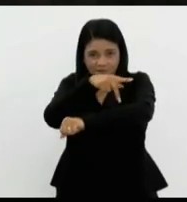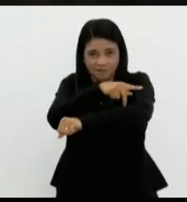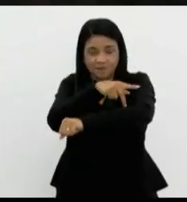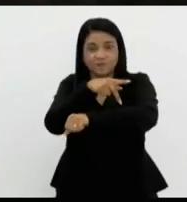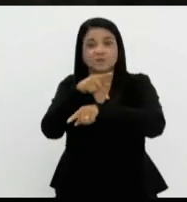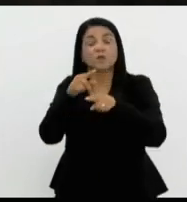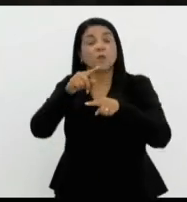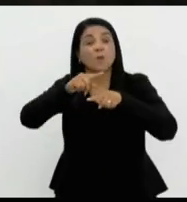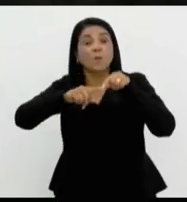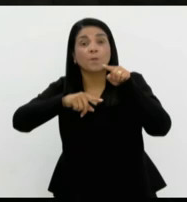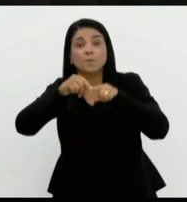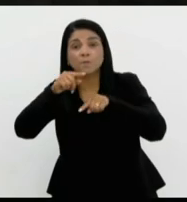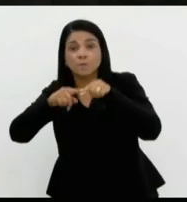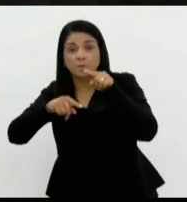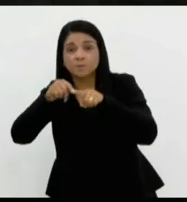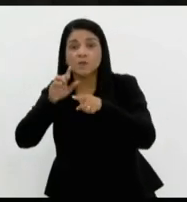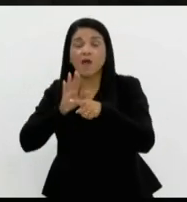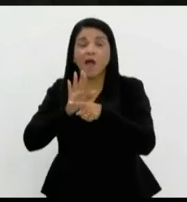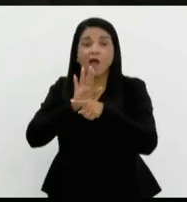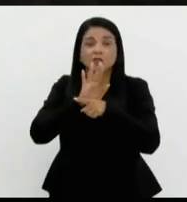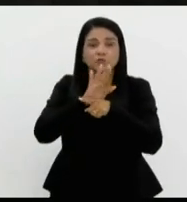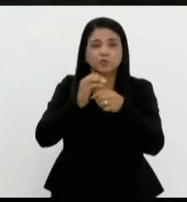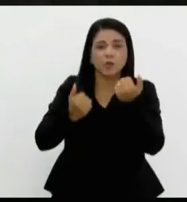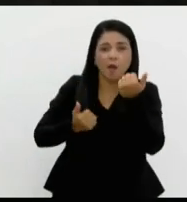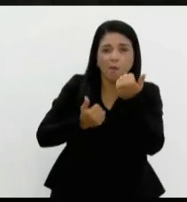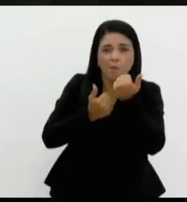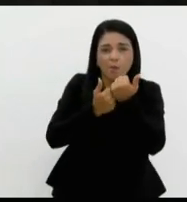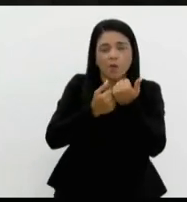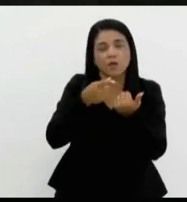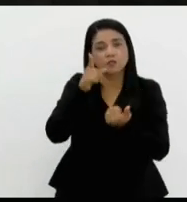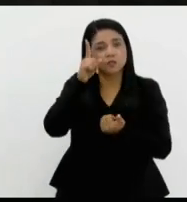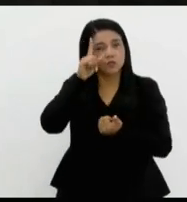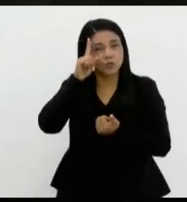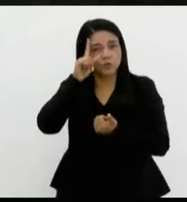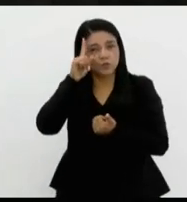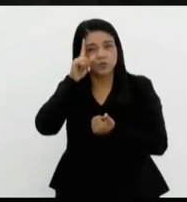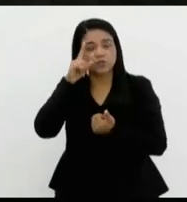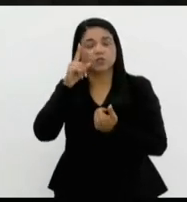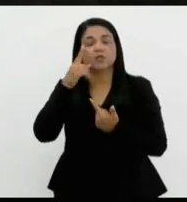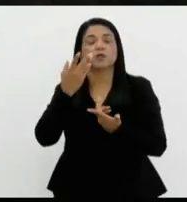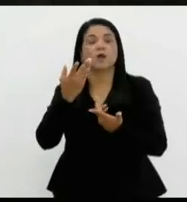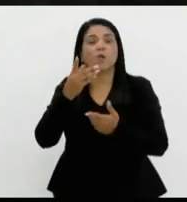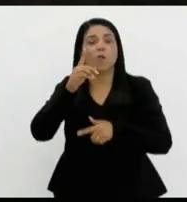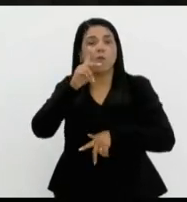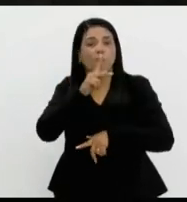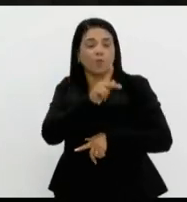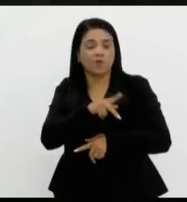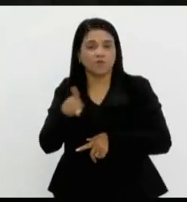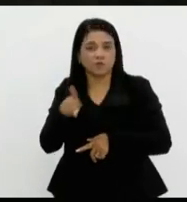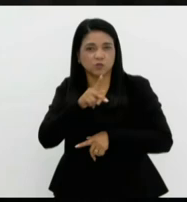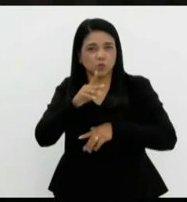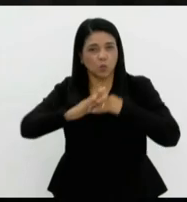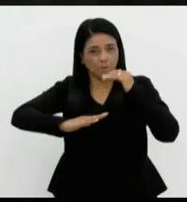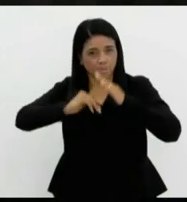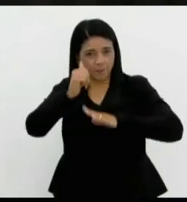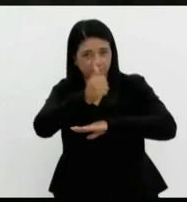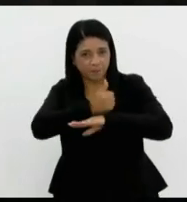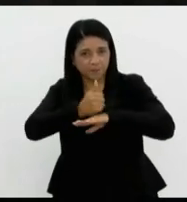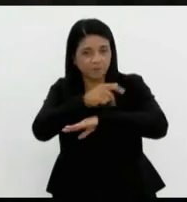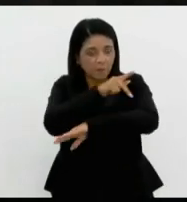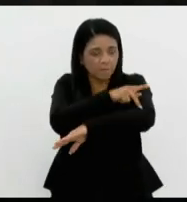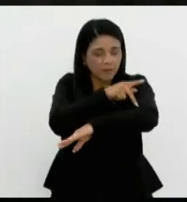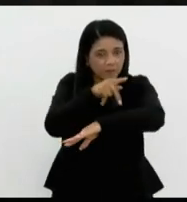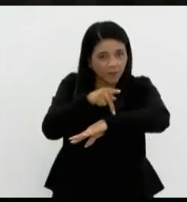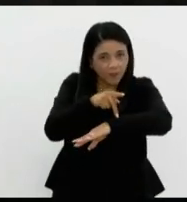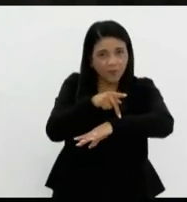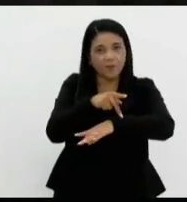Esses materiais ajudam muito no dia a dia, né, do professor, desses profissionais que são pedagogos e